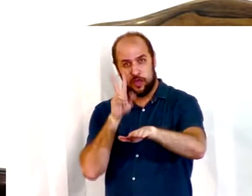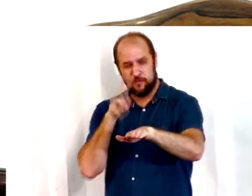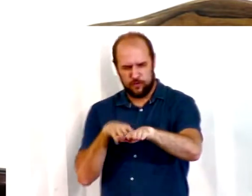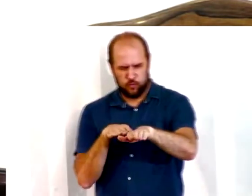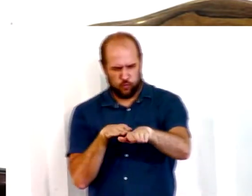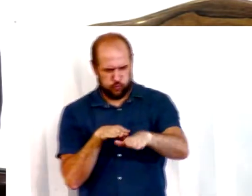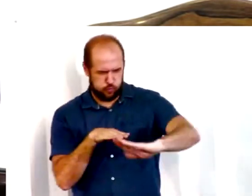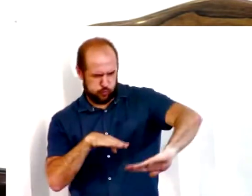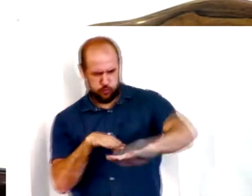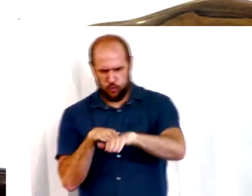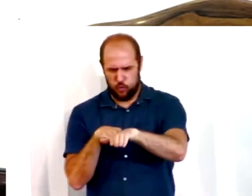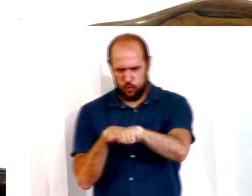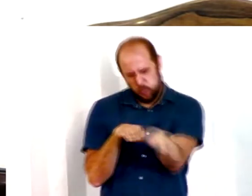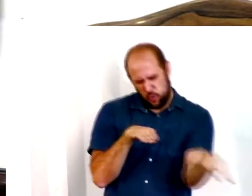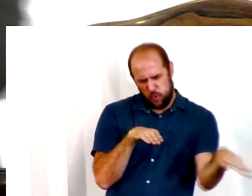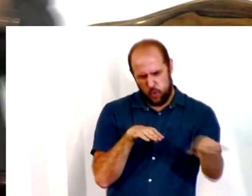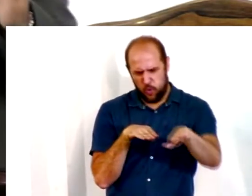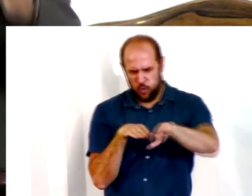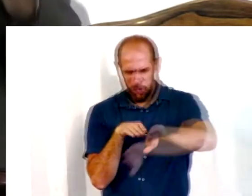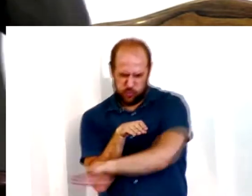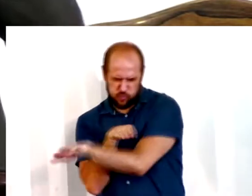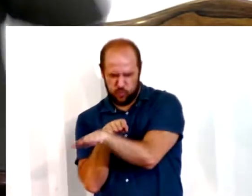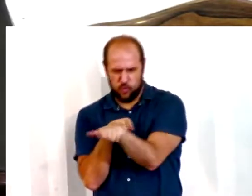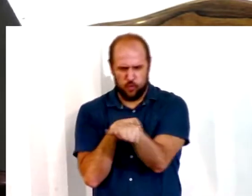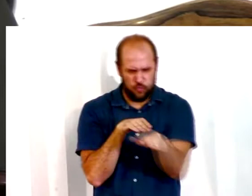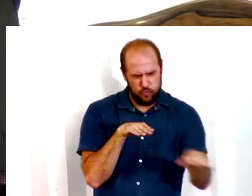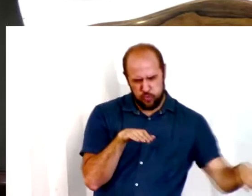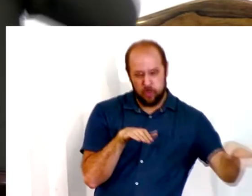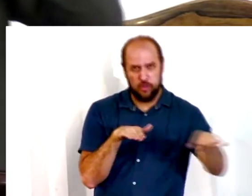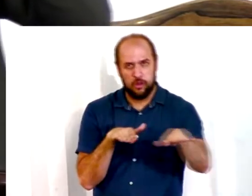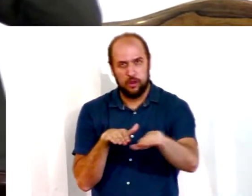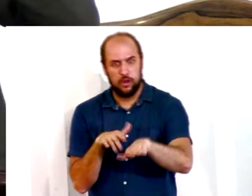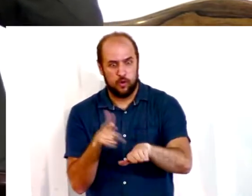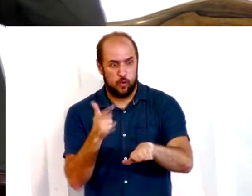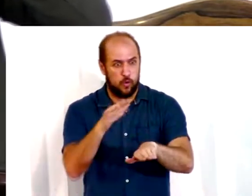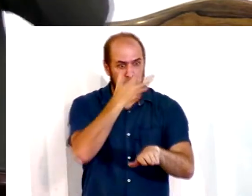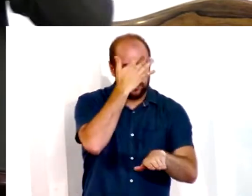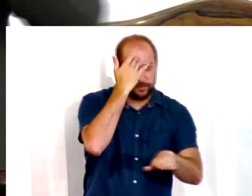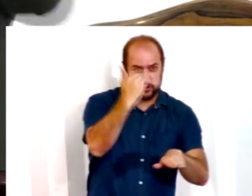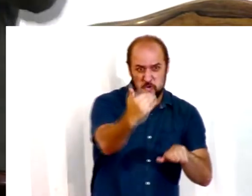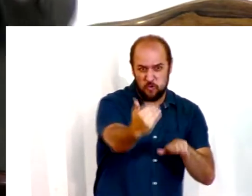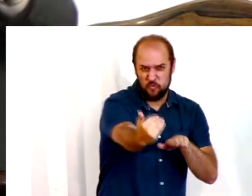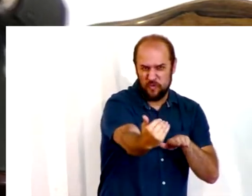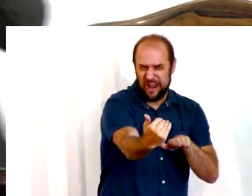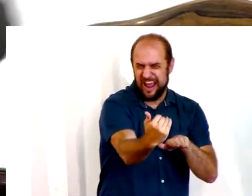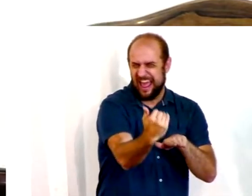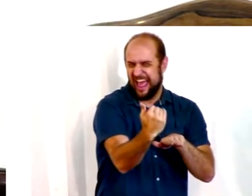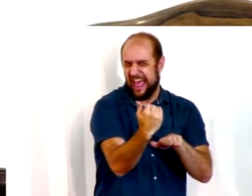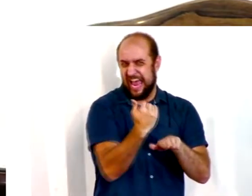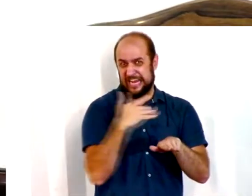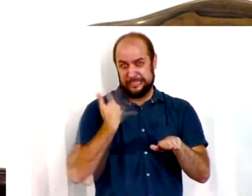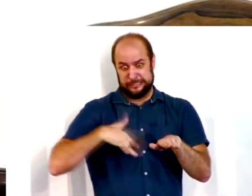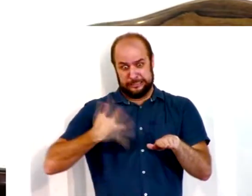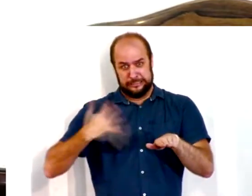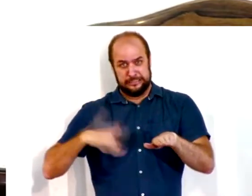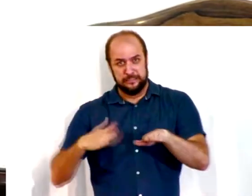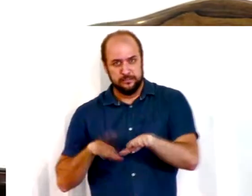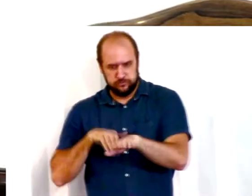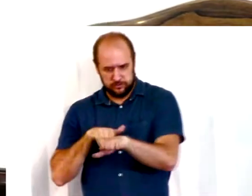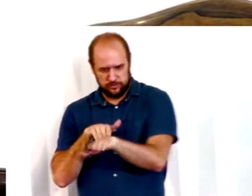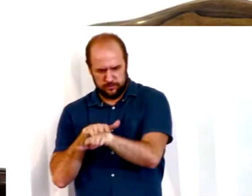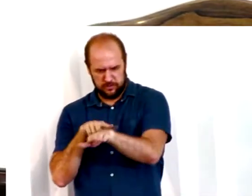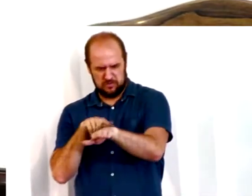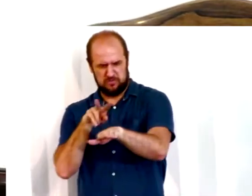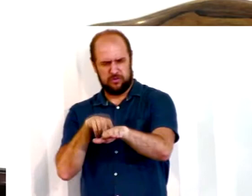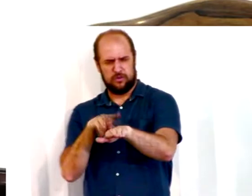fazer barbeiragem. Ele faz ultrapassagens que colocam o outro que vem na direção dele em perigo. E você está atrás dele lendo: